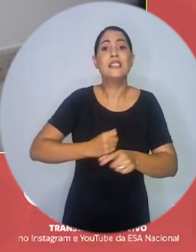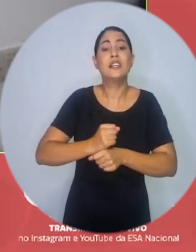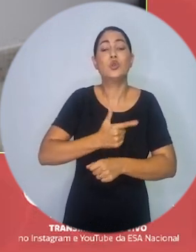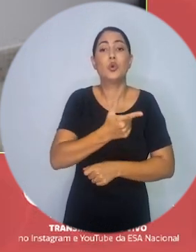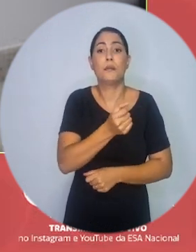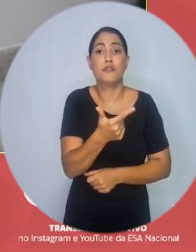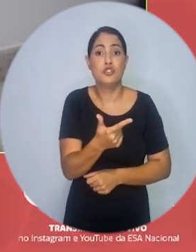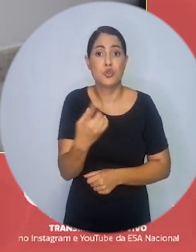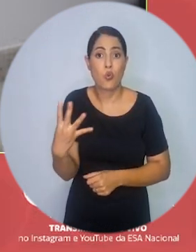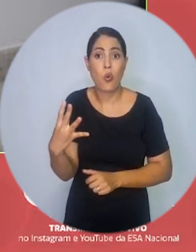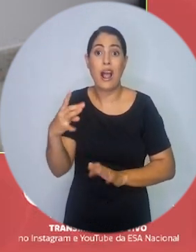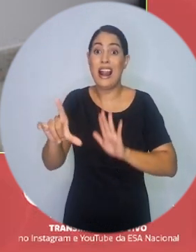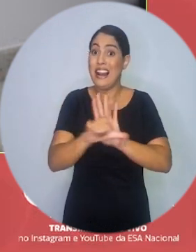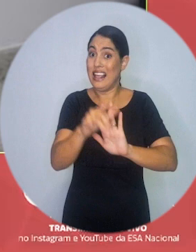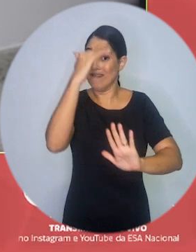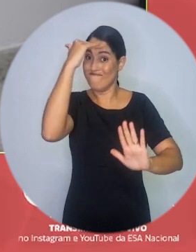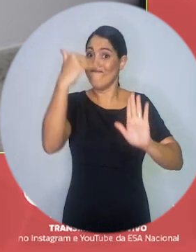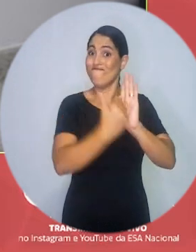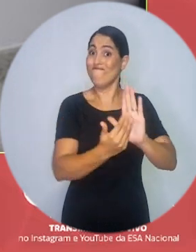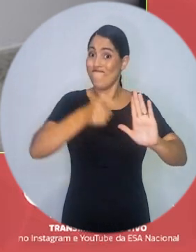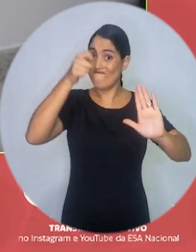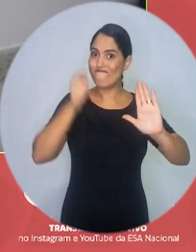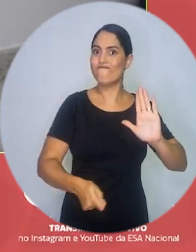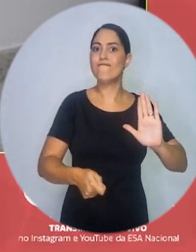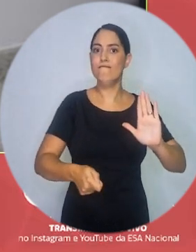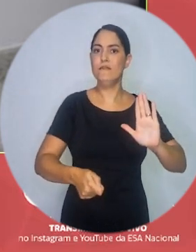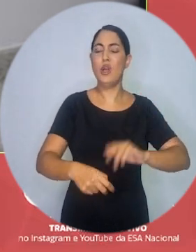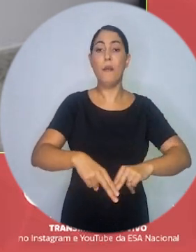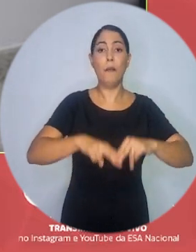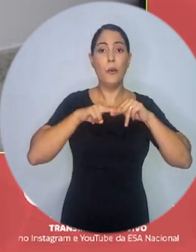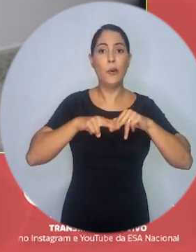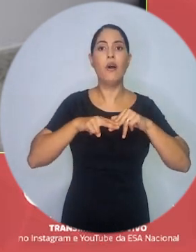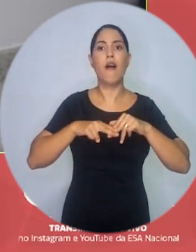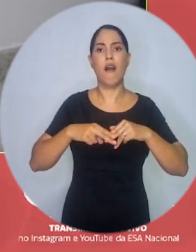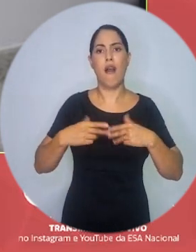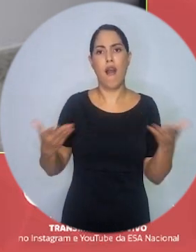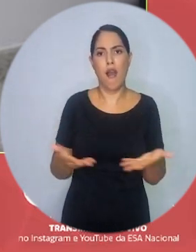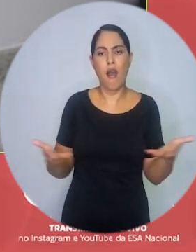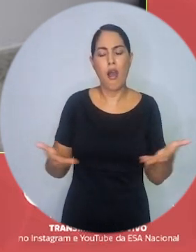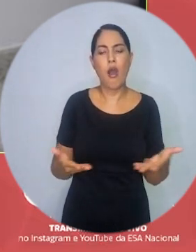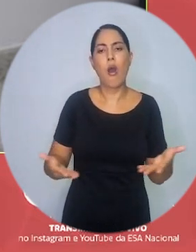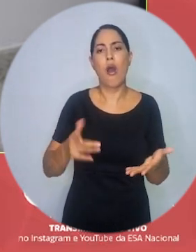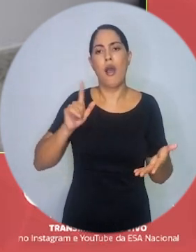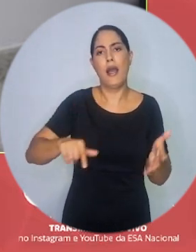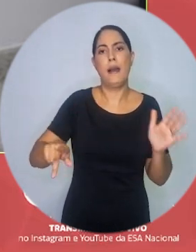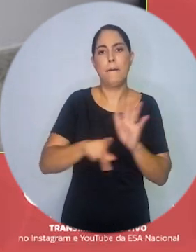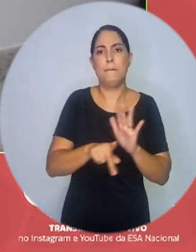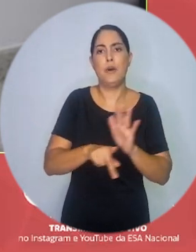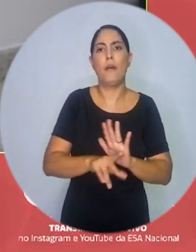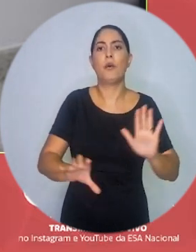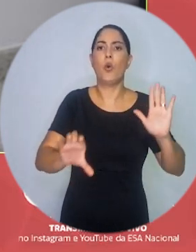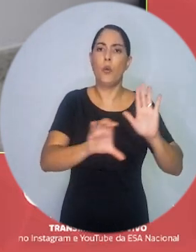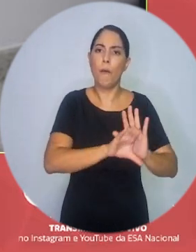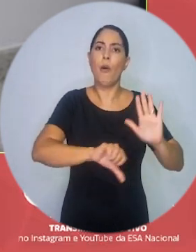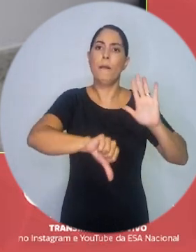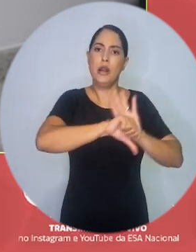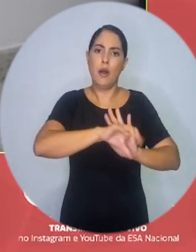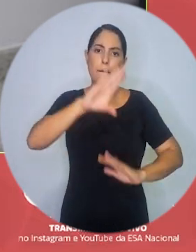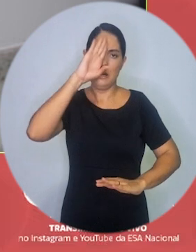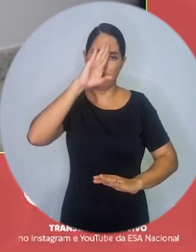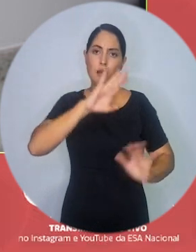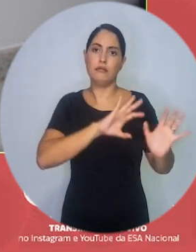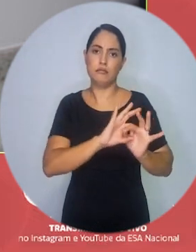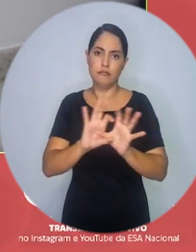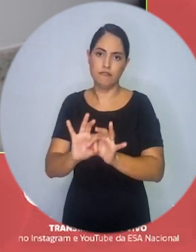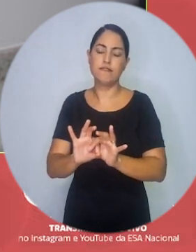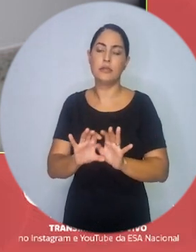agora em 2024, para que os advogados e advogadas possam manusear esse novo Código Penal Militar, reformado por essa lei